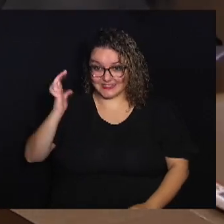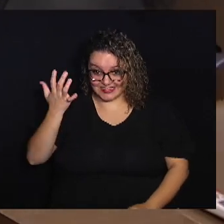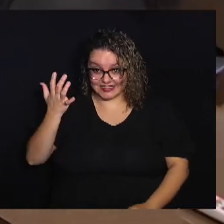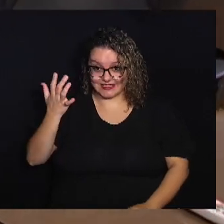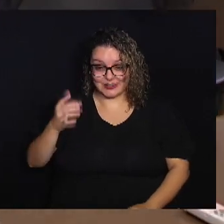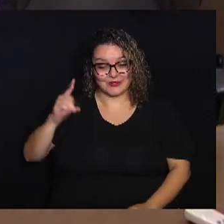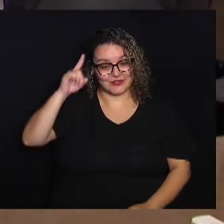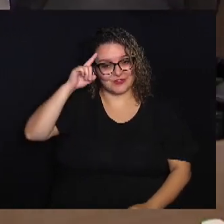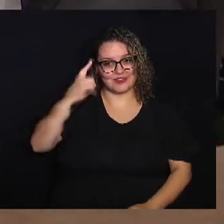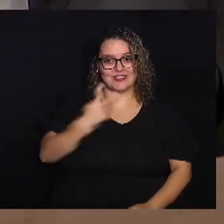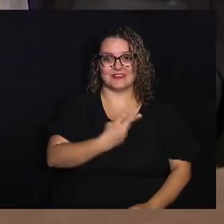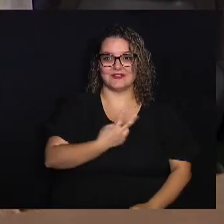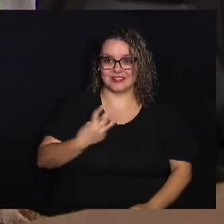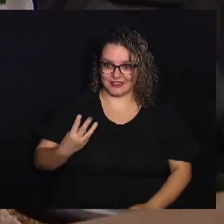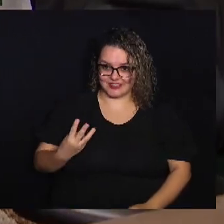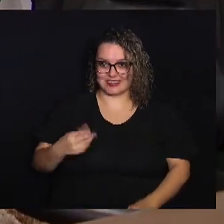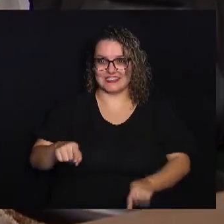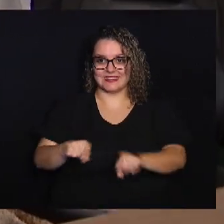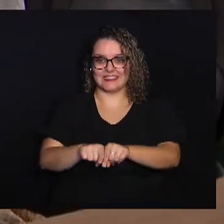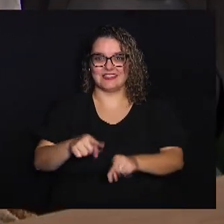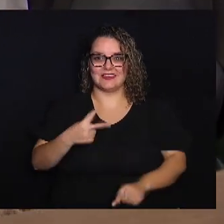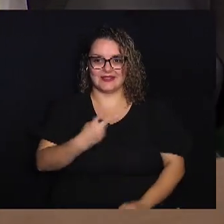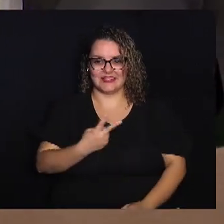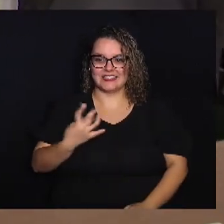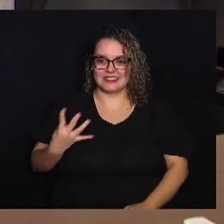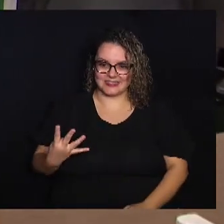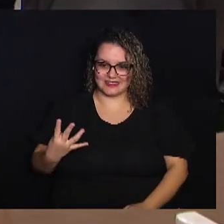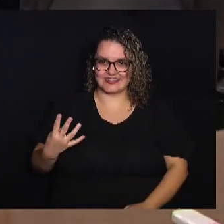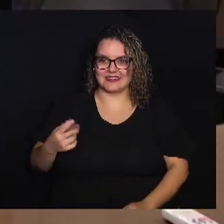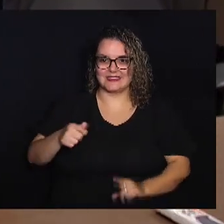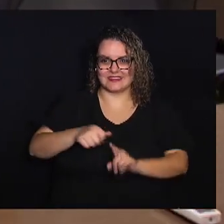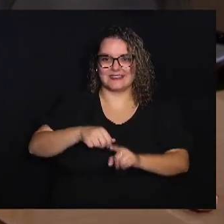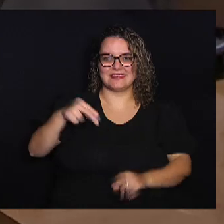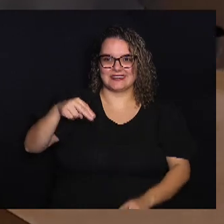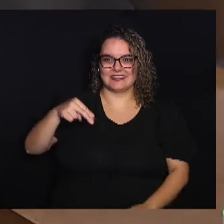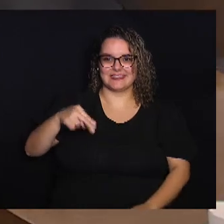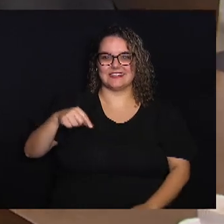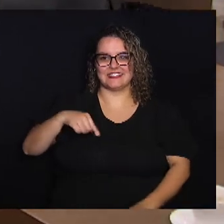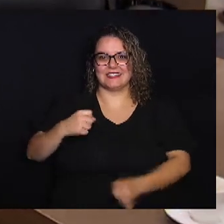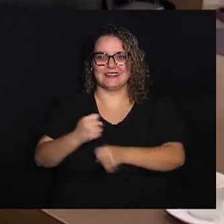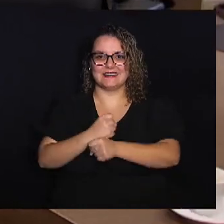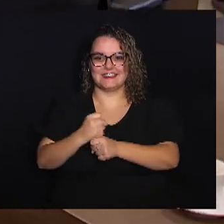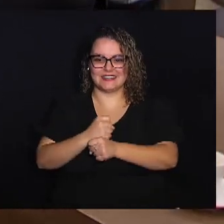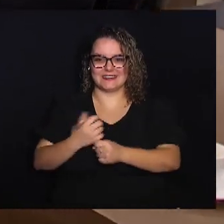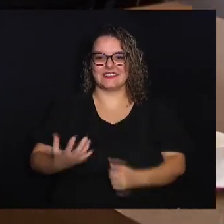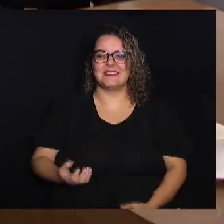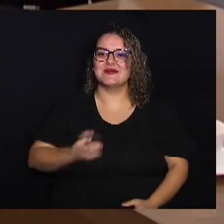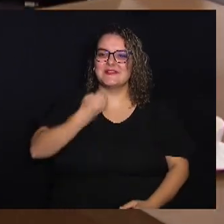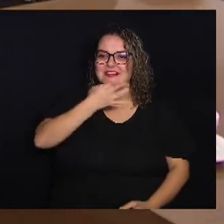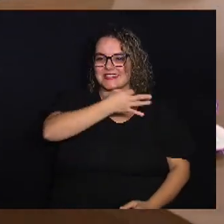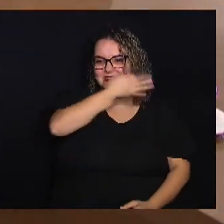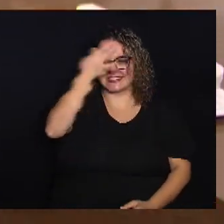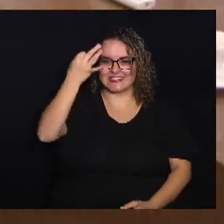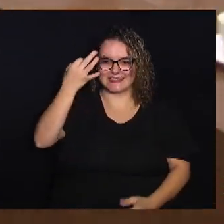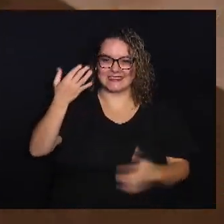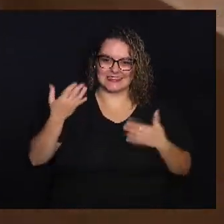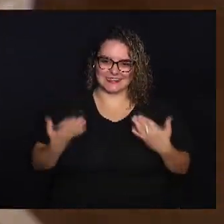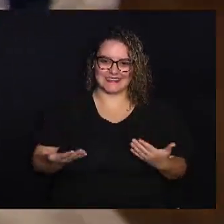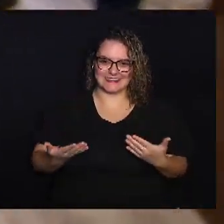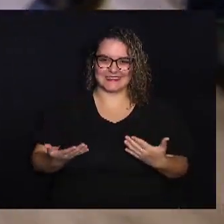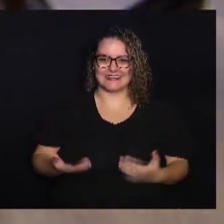os dias 23 e 24 de novembro deste ano. Então, boa sorte desde já